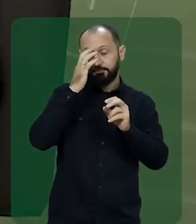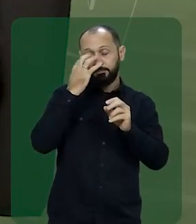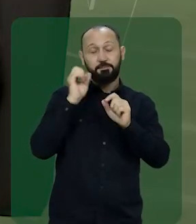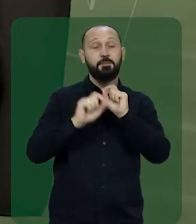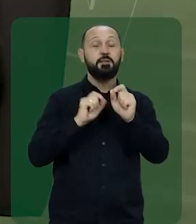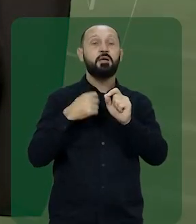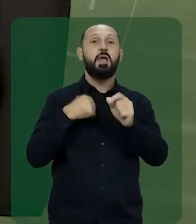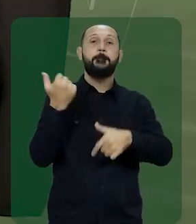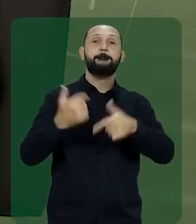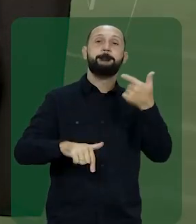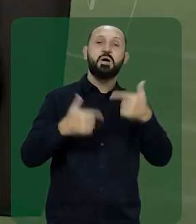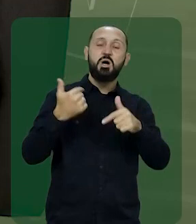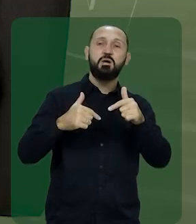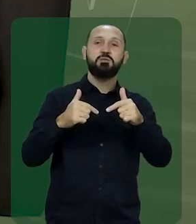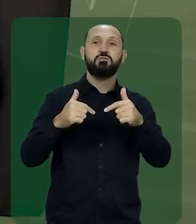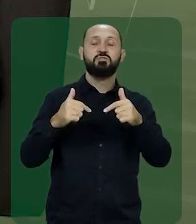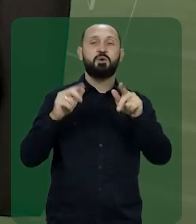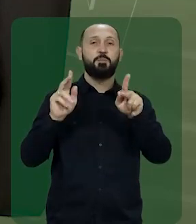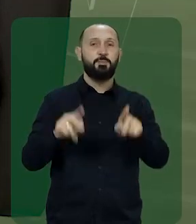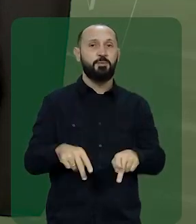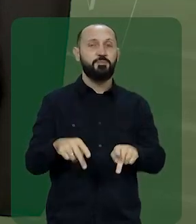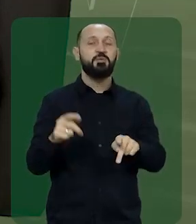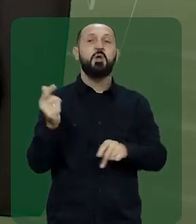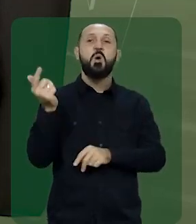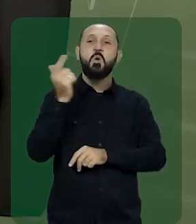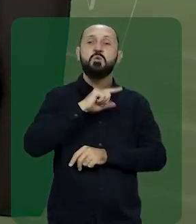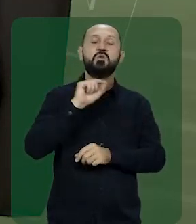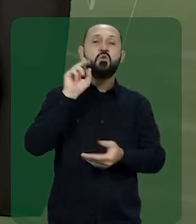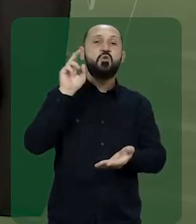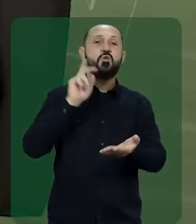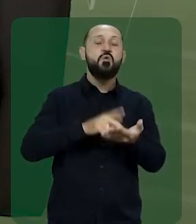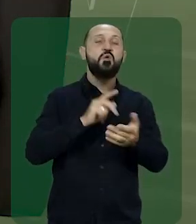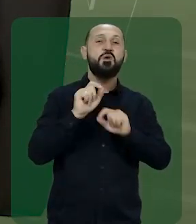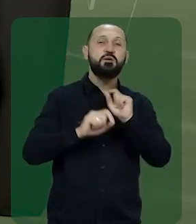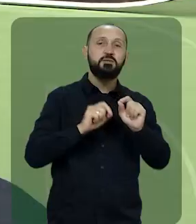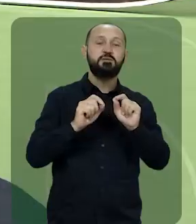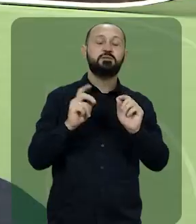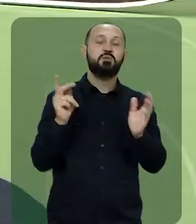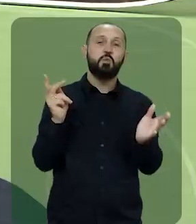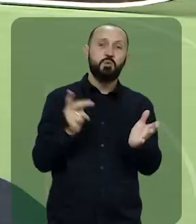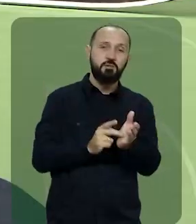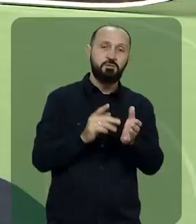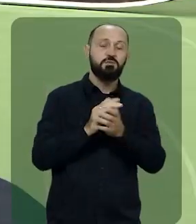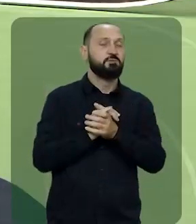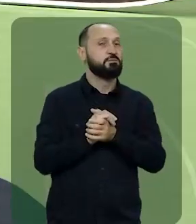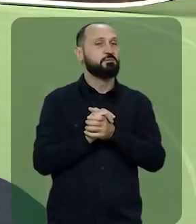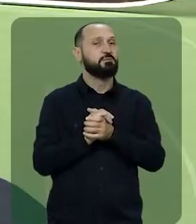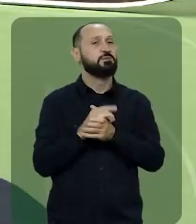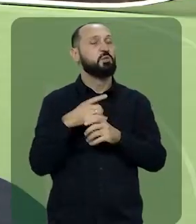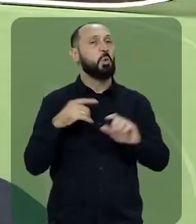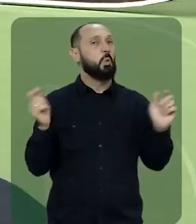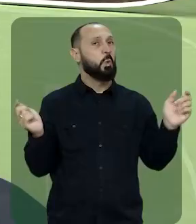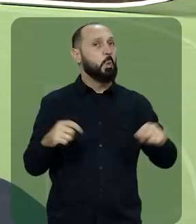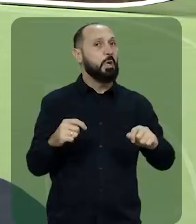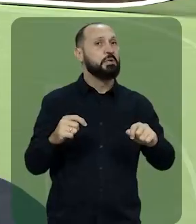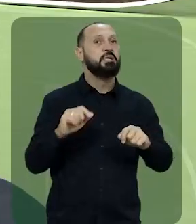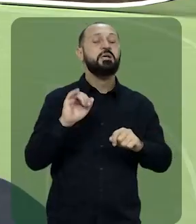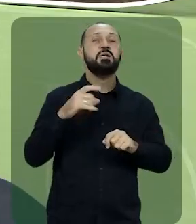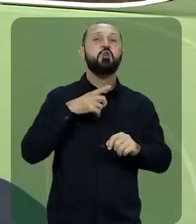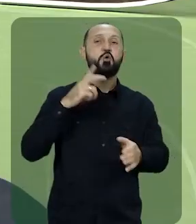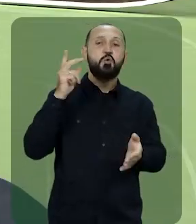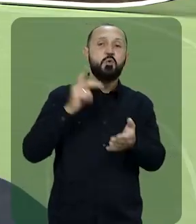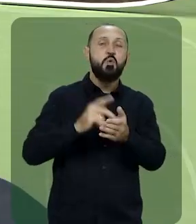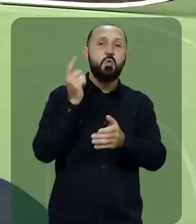que as políticas públicas elas sejam realmente efetivas, que elas sejam eficazes e que